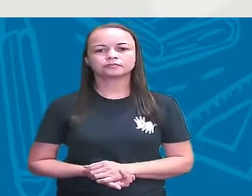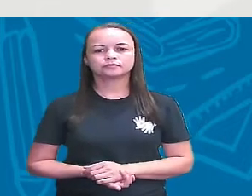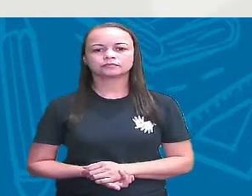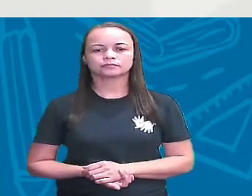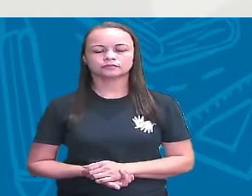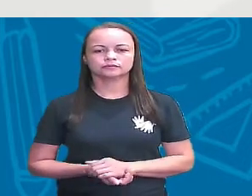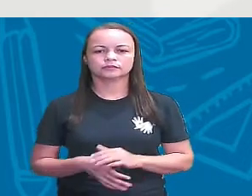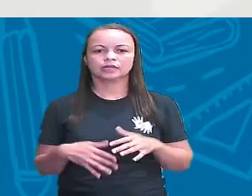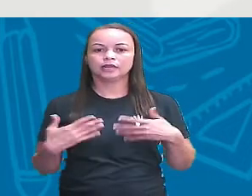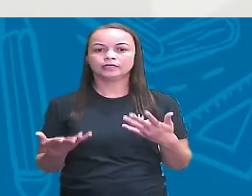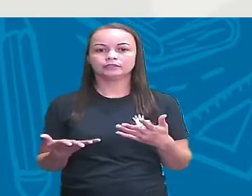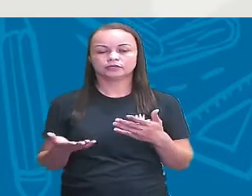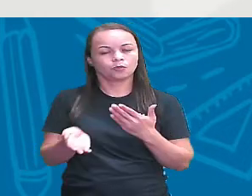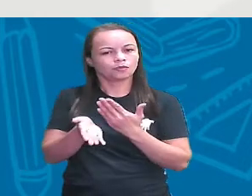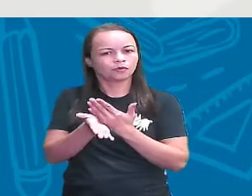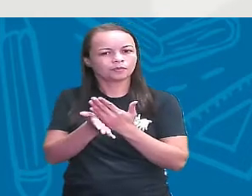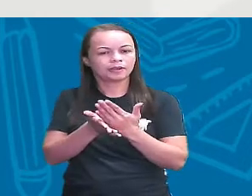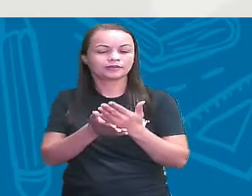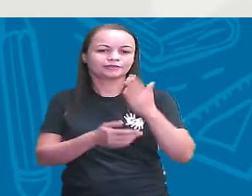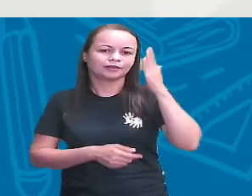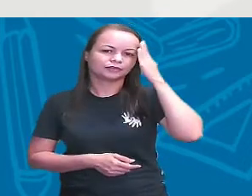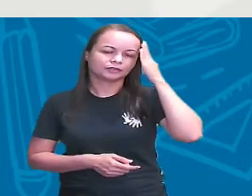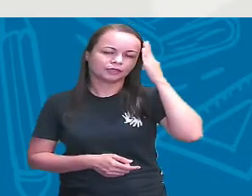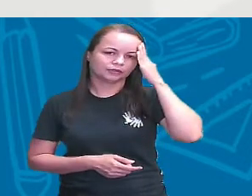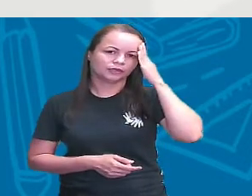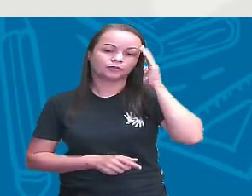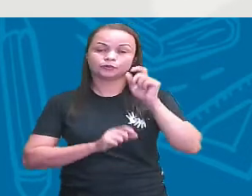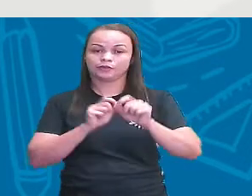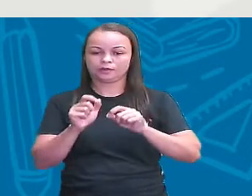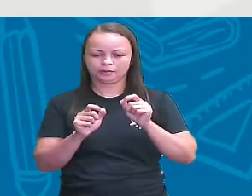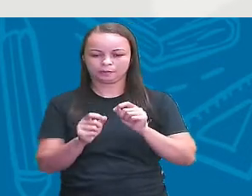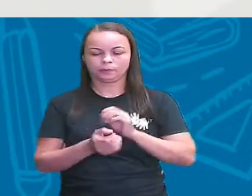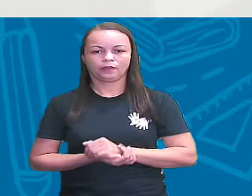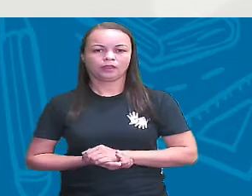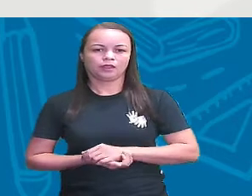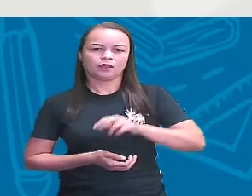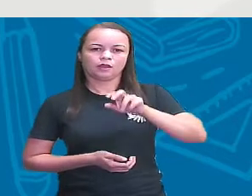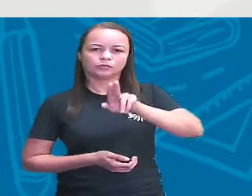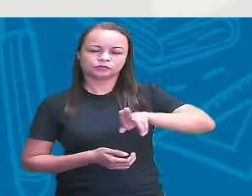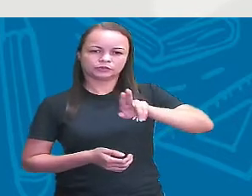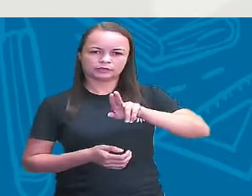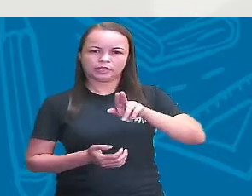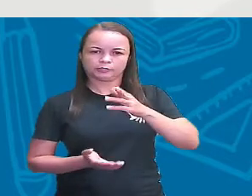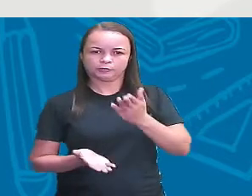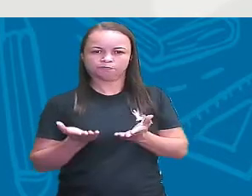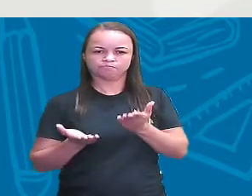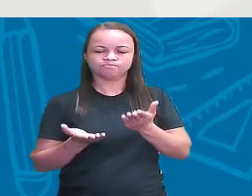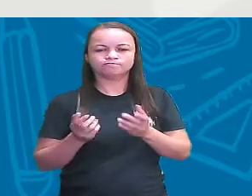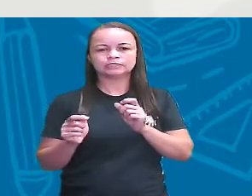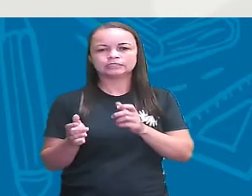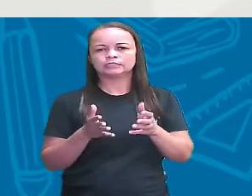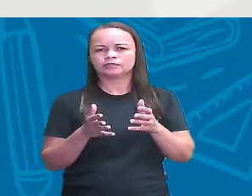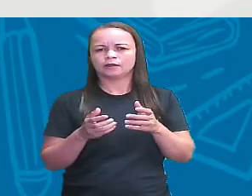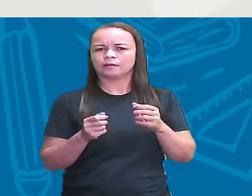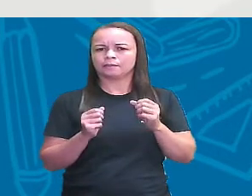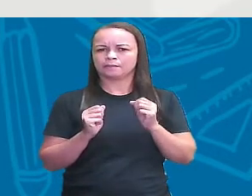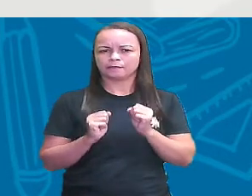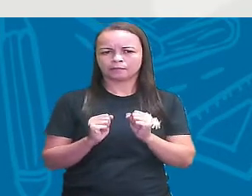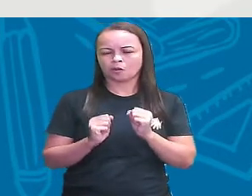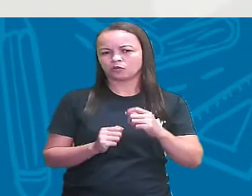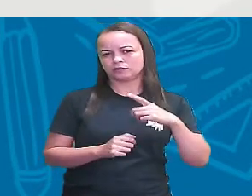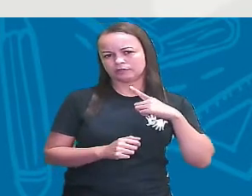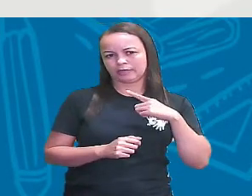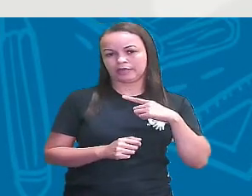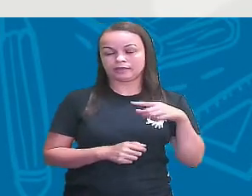Então, a gente já começa entendendo aí que unidades de medidas eu posso ter as